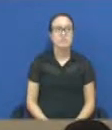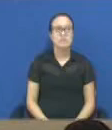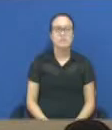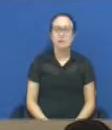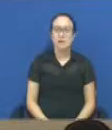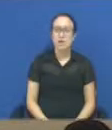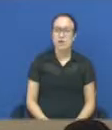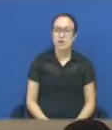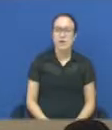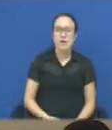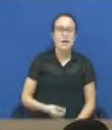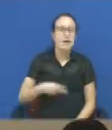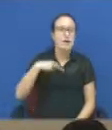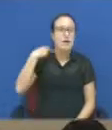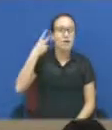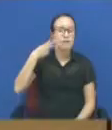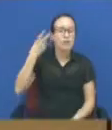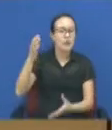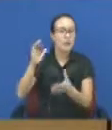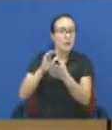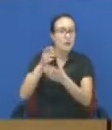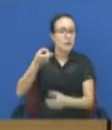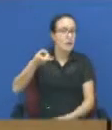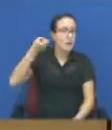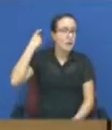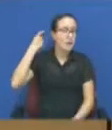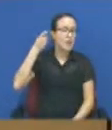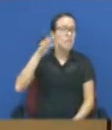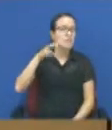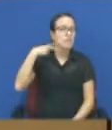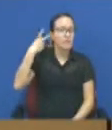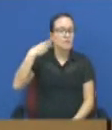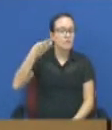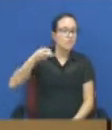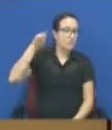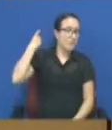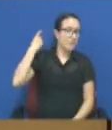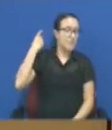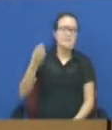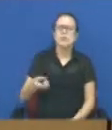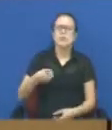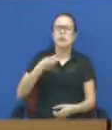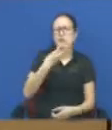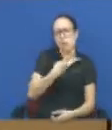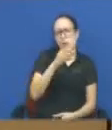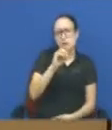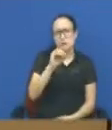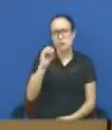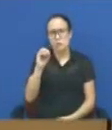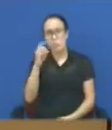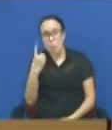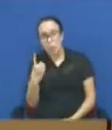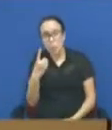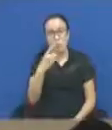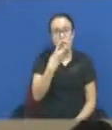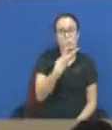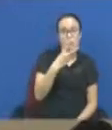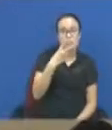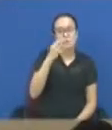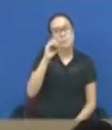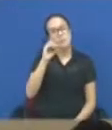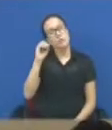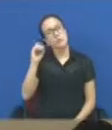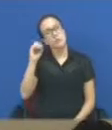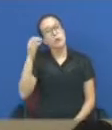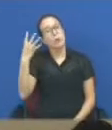Bosco. Registrada a presença do vereador na gestão 2001, 2004 e 2005, 2008. Vereador